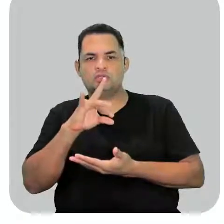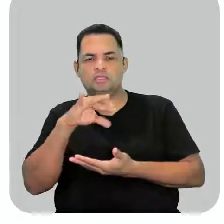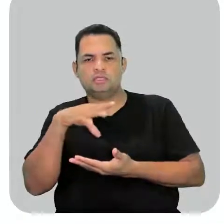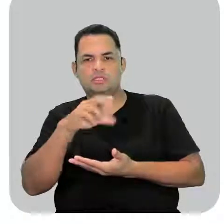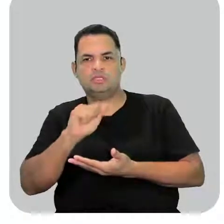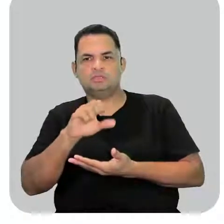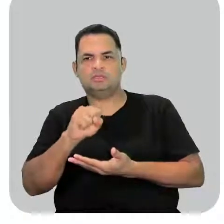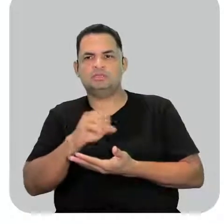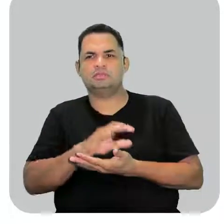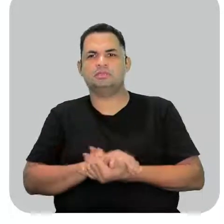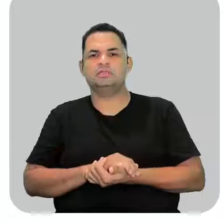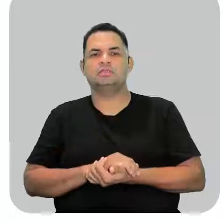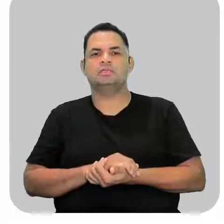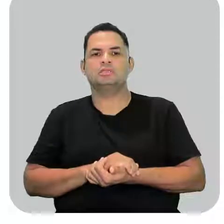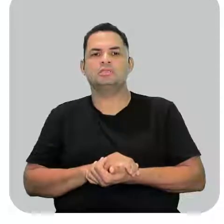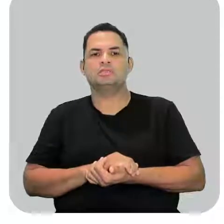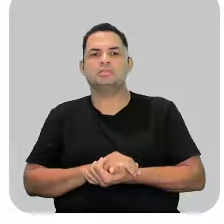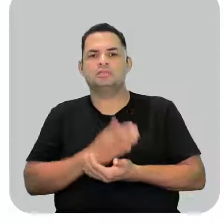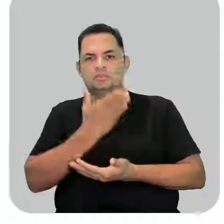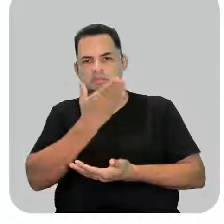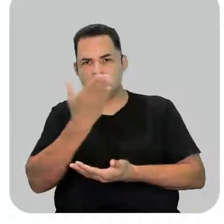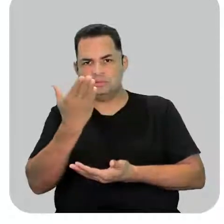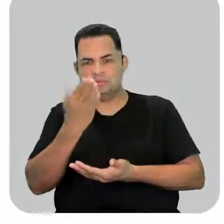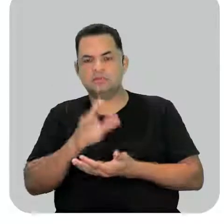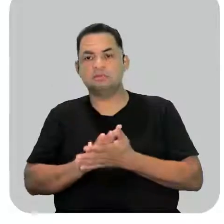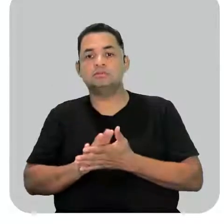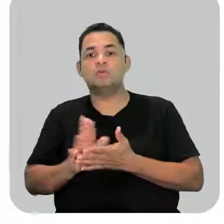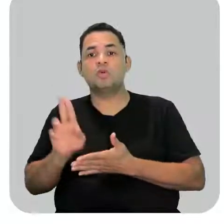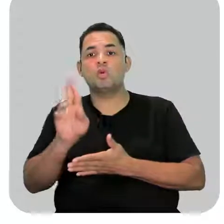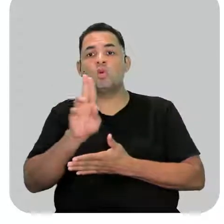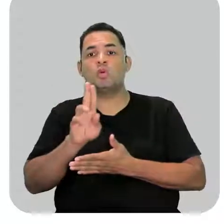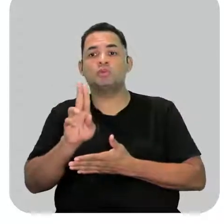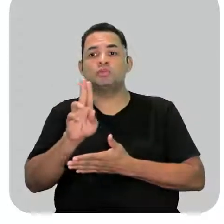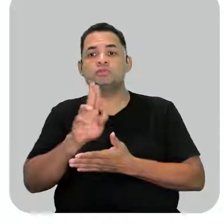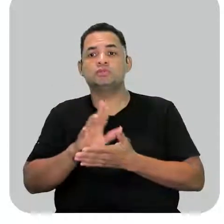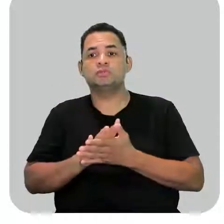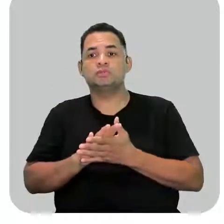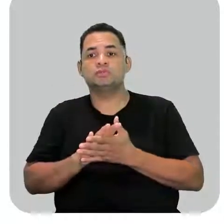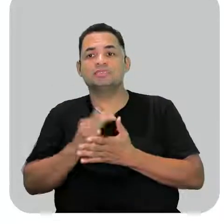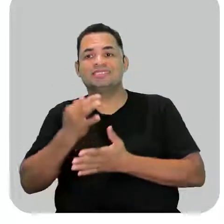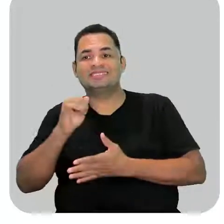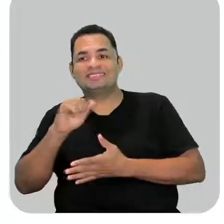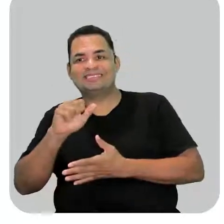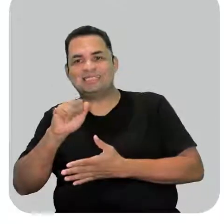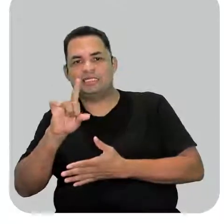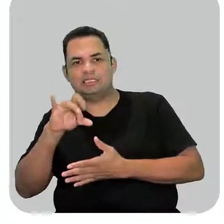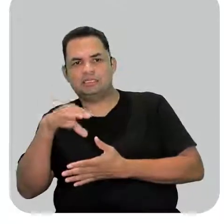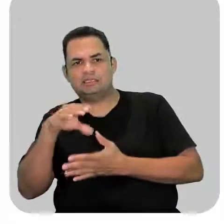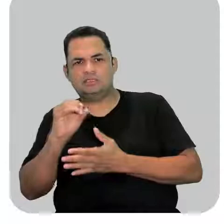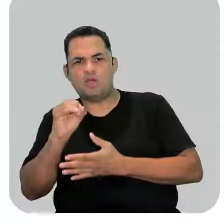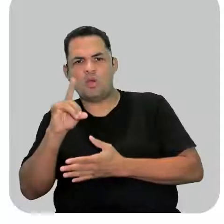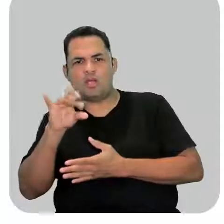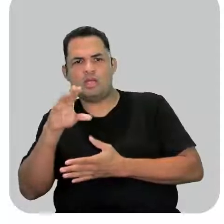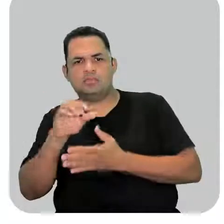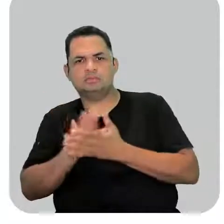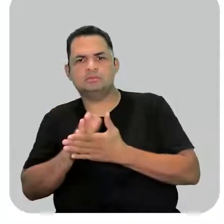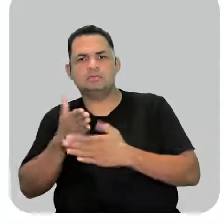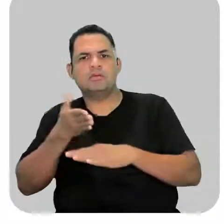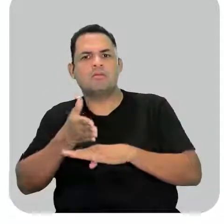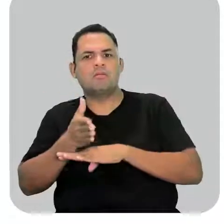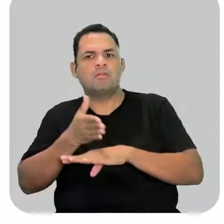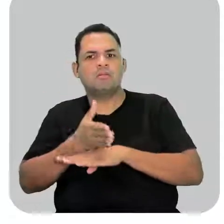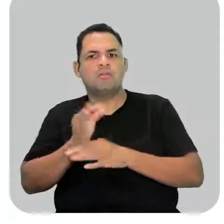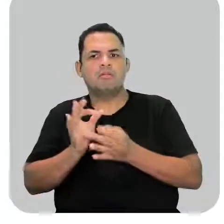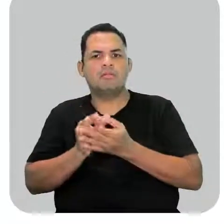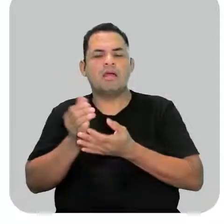Olha só, os isonitrilos são muito utilizados em síntese orgânicas, que participam